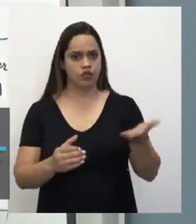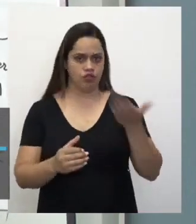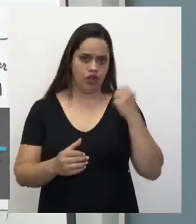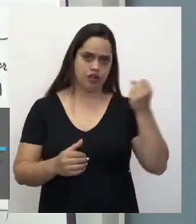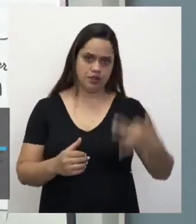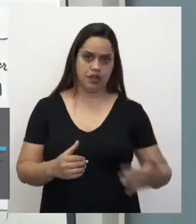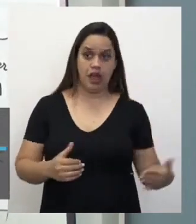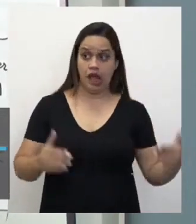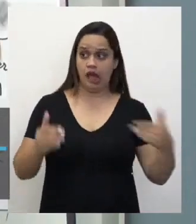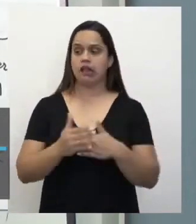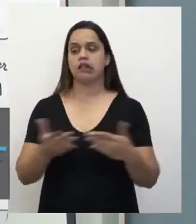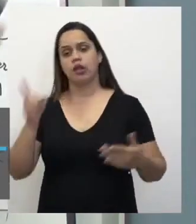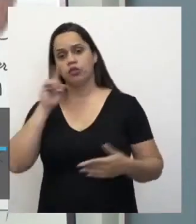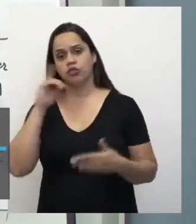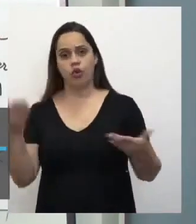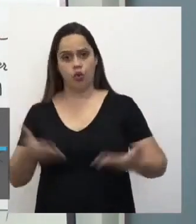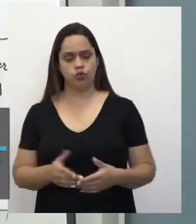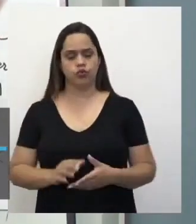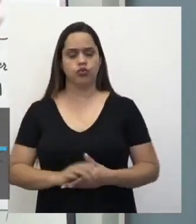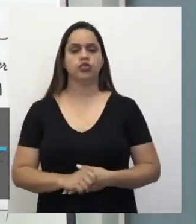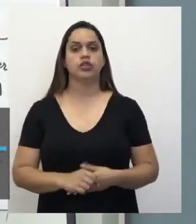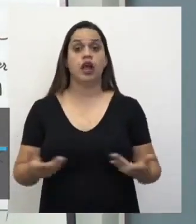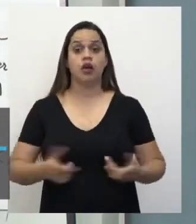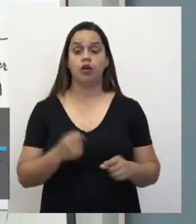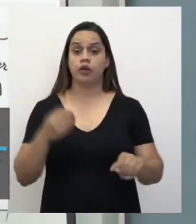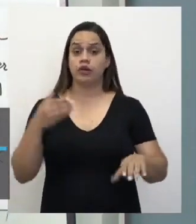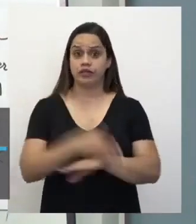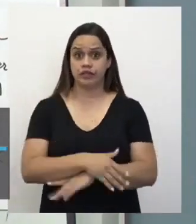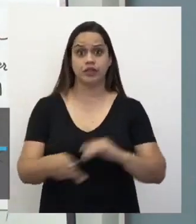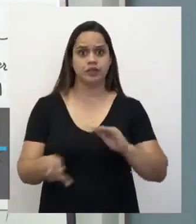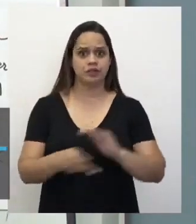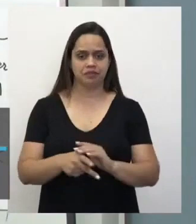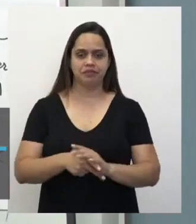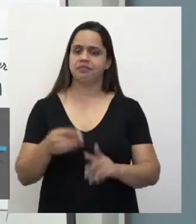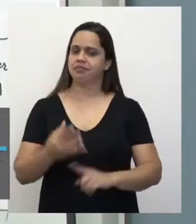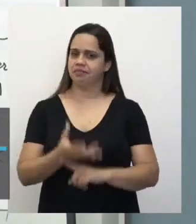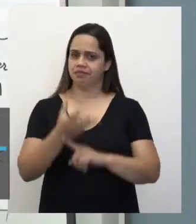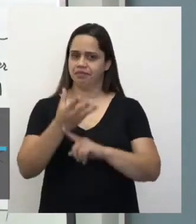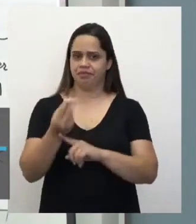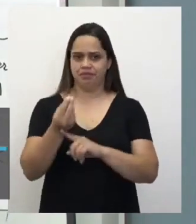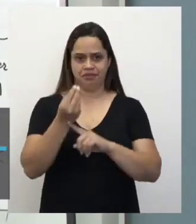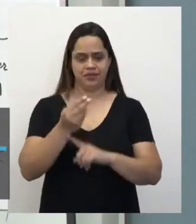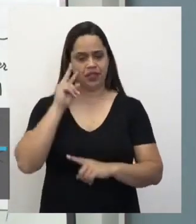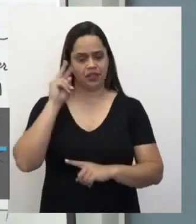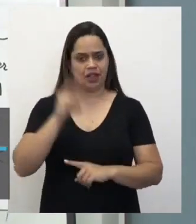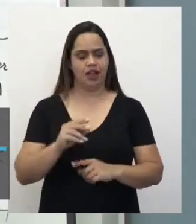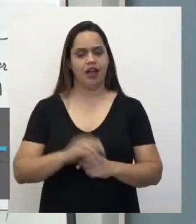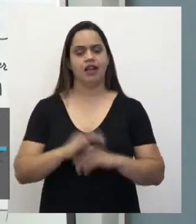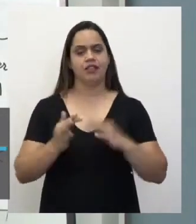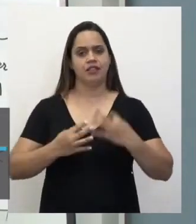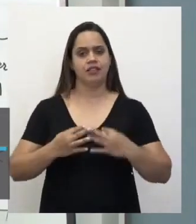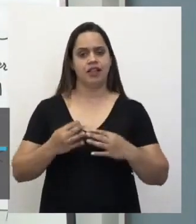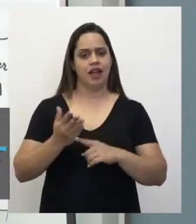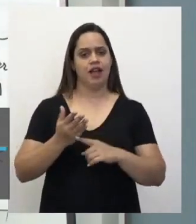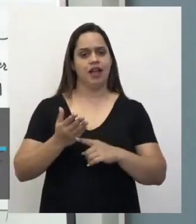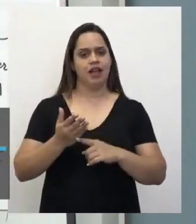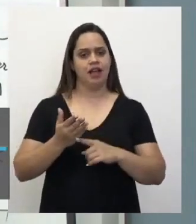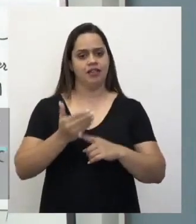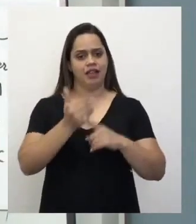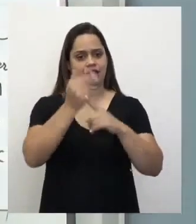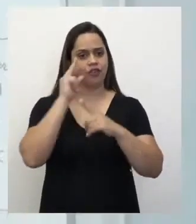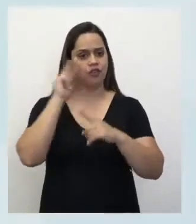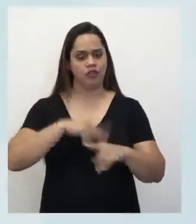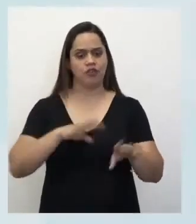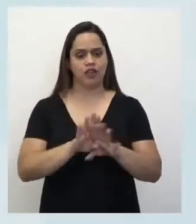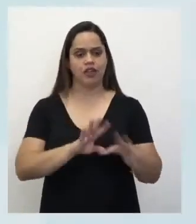né? Agora com essa invasão da tecnologia, tá bom? Olha só, então, vamos ver aqui a questão da ligação entre a arte e a